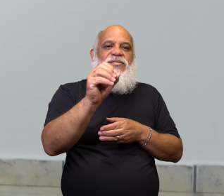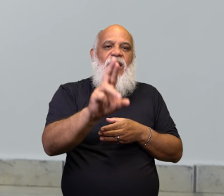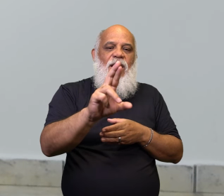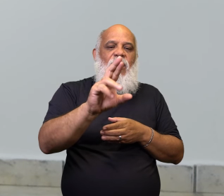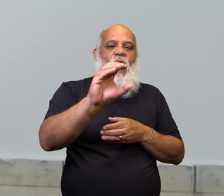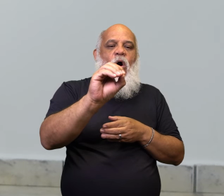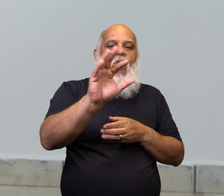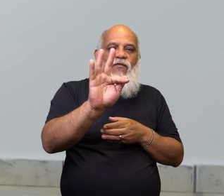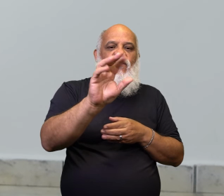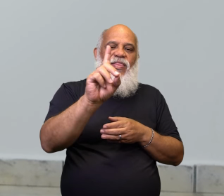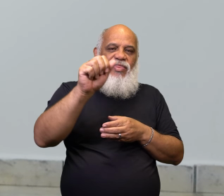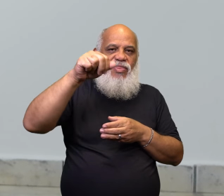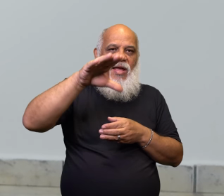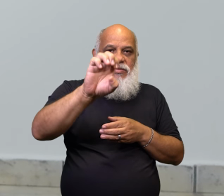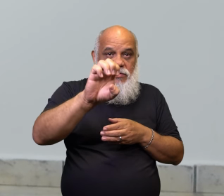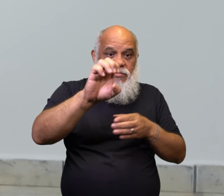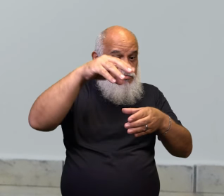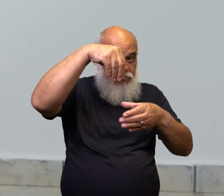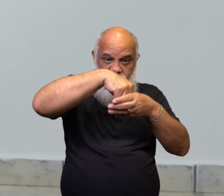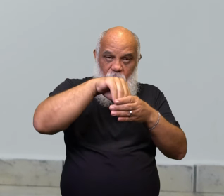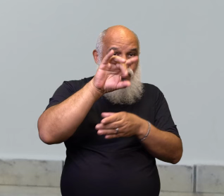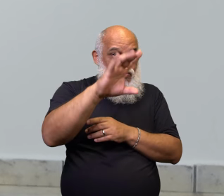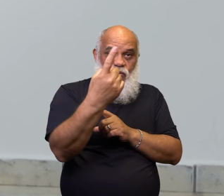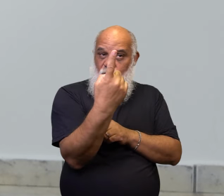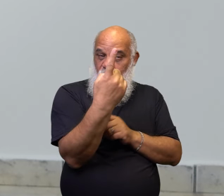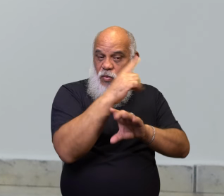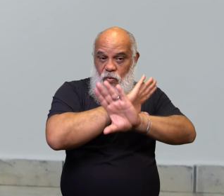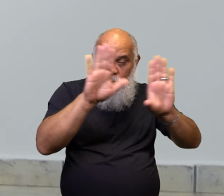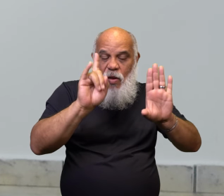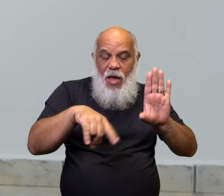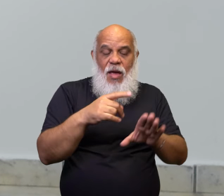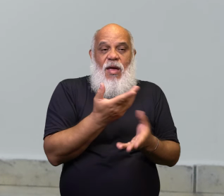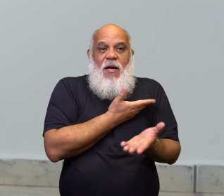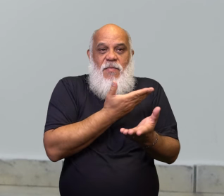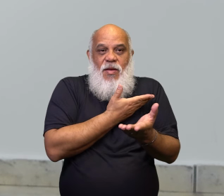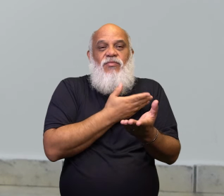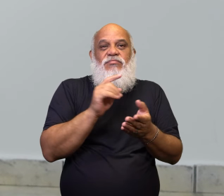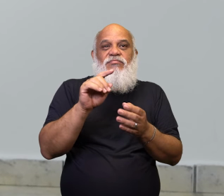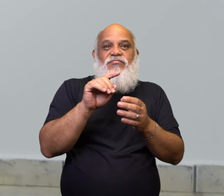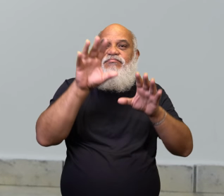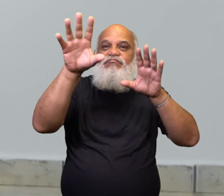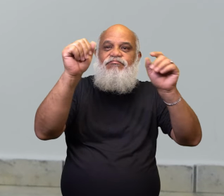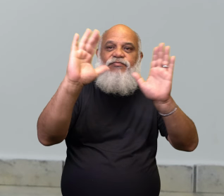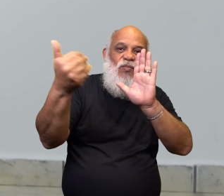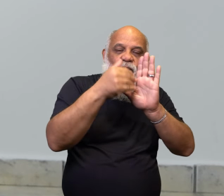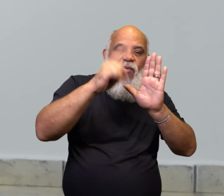amigos, nós conseguimos ali no Facebook, Max Temer, uma festa de Dubai de Temer, que era tão